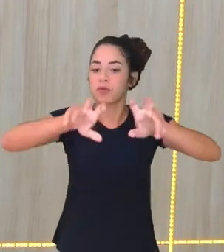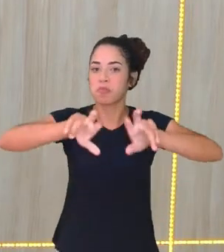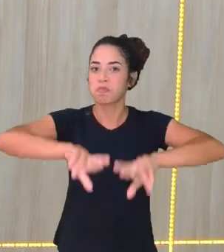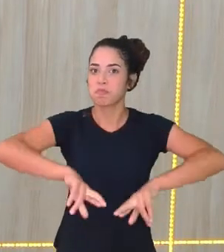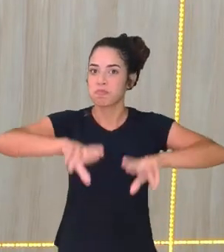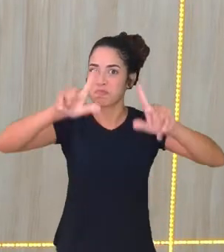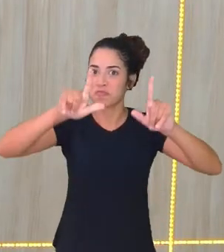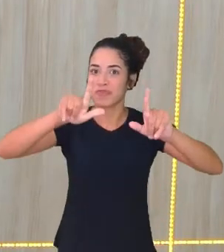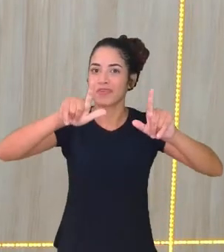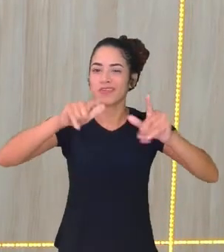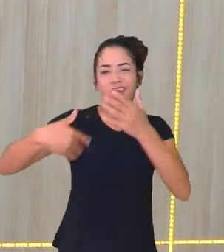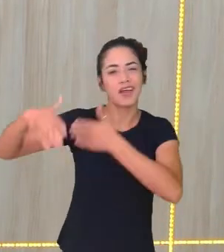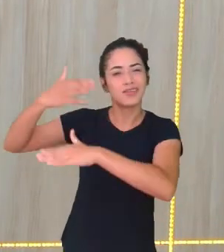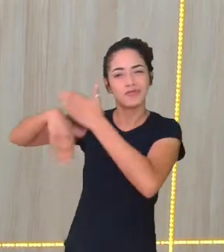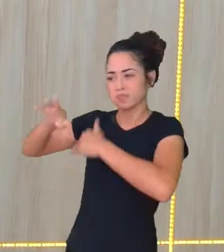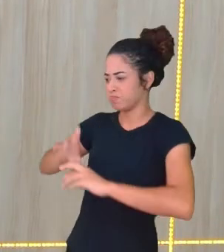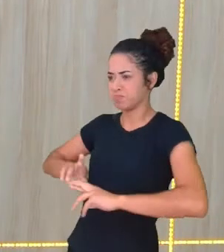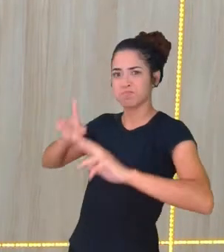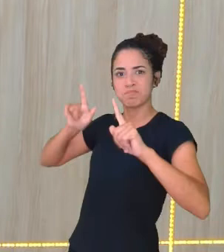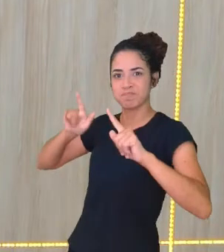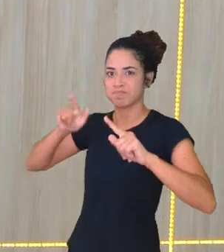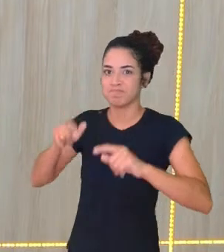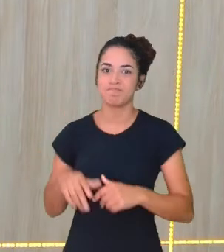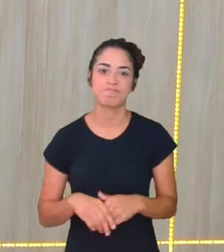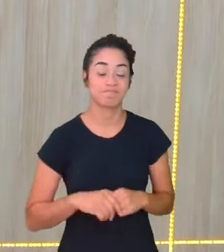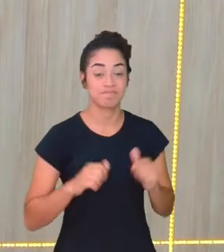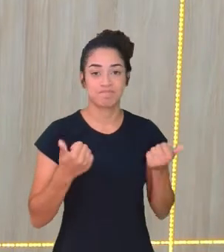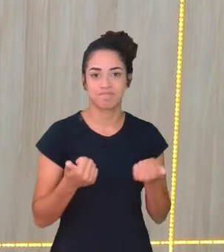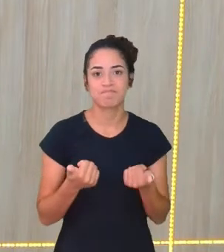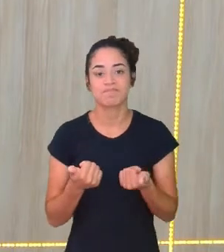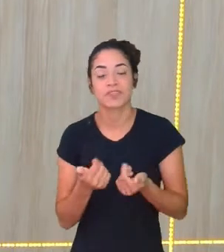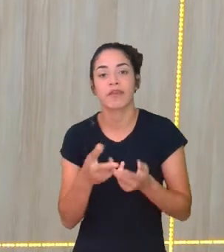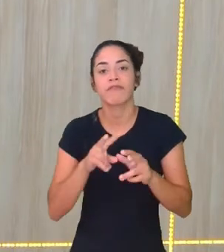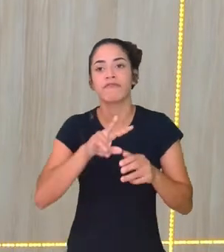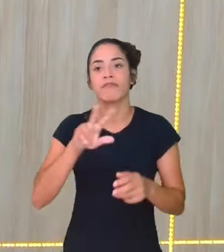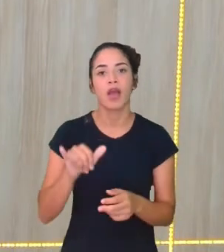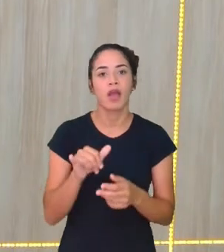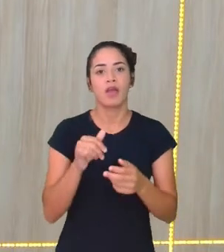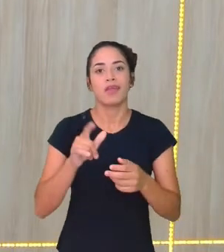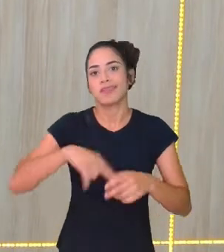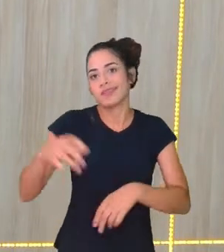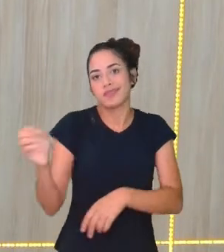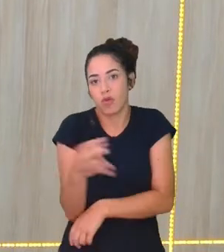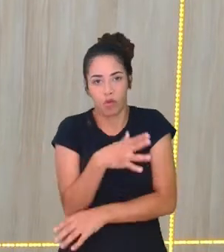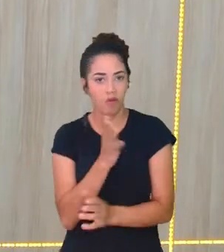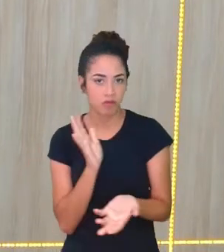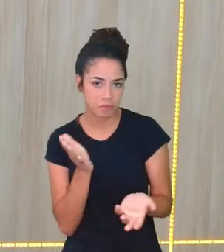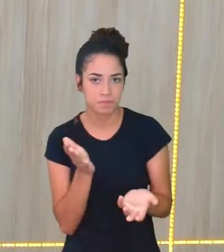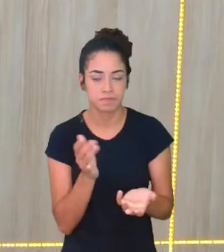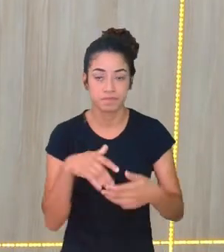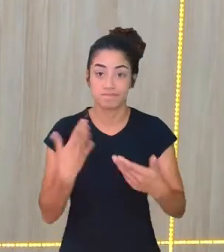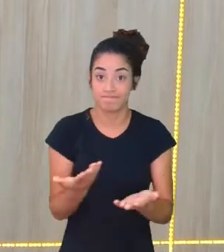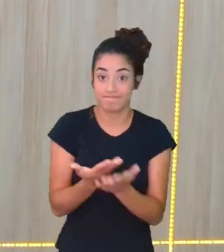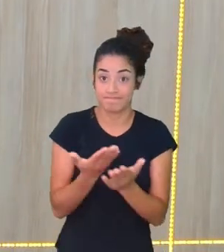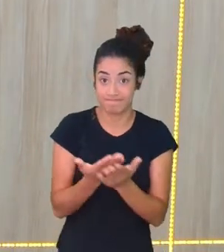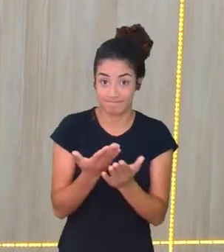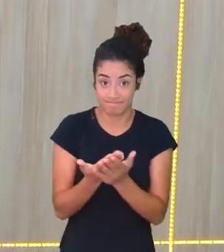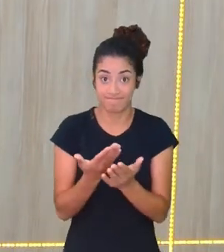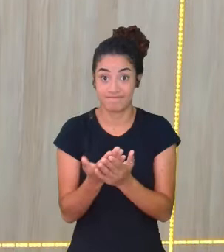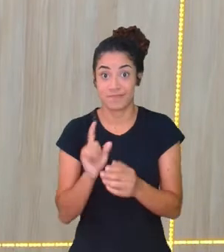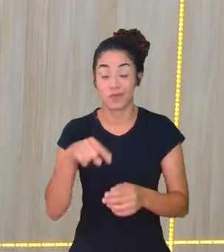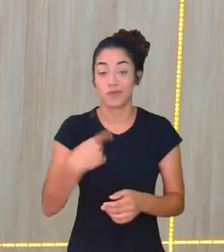das temáticas que a gente vinha trabalhando em outras palavras Vamos trabalhar temática nova e para nossa aula